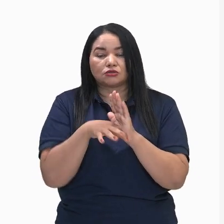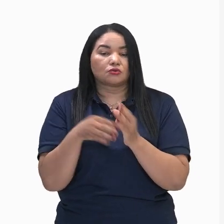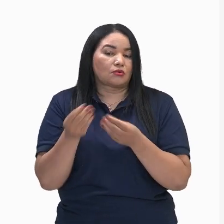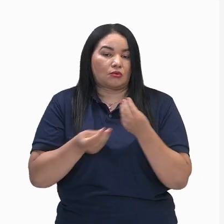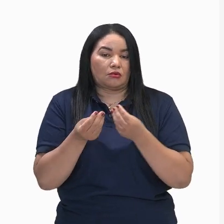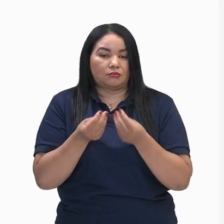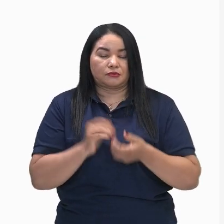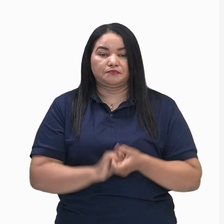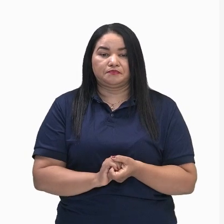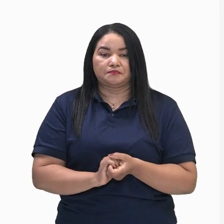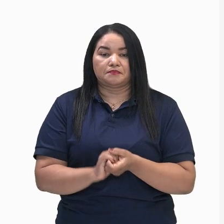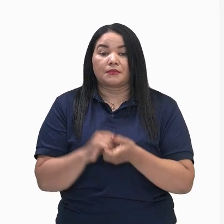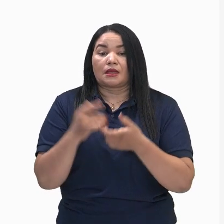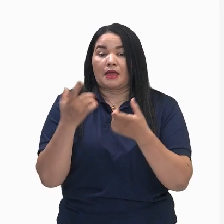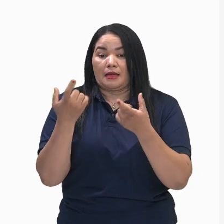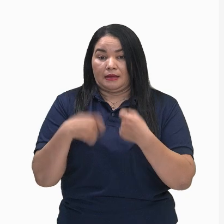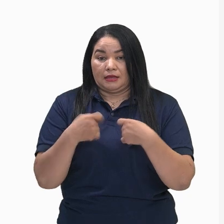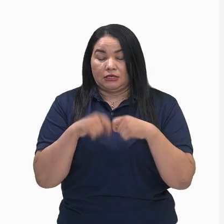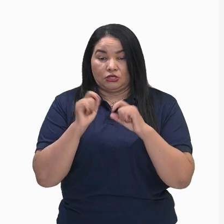É preciso